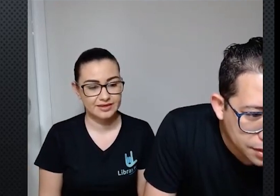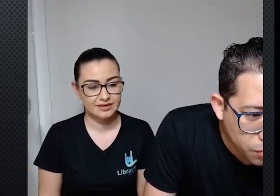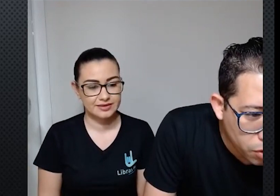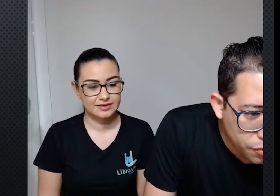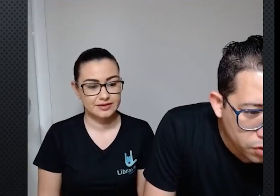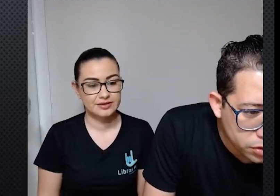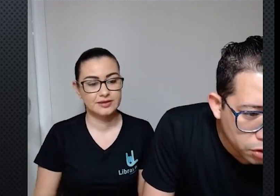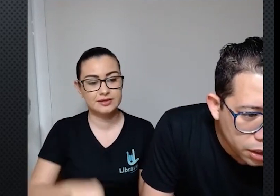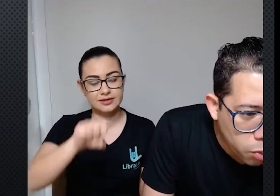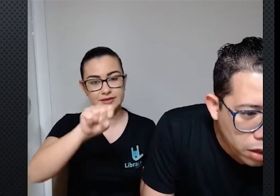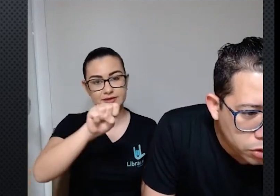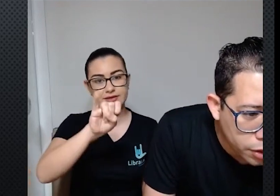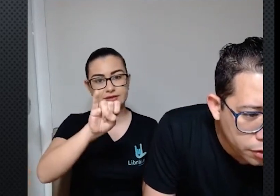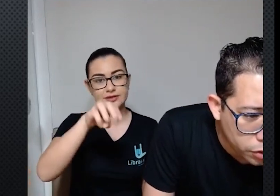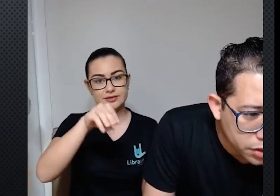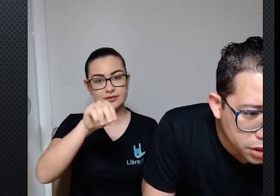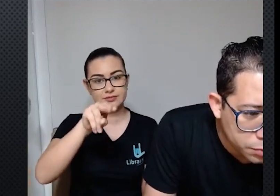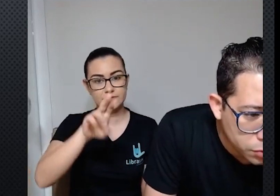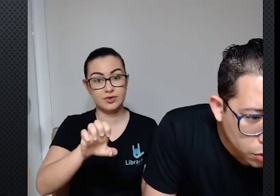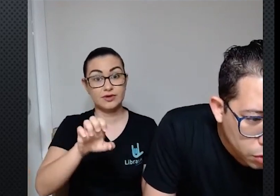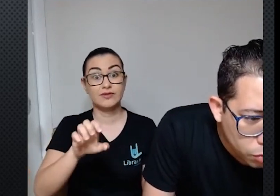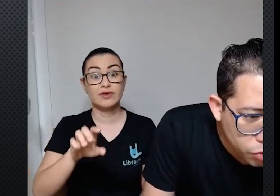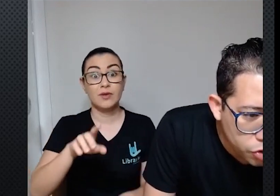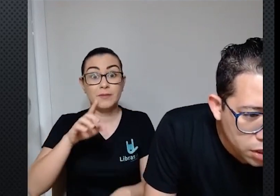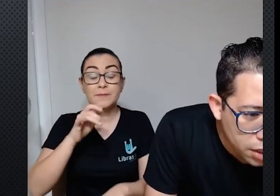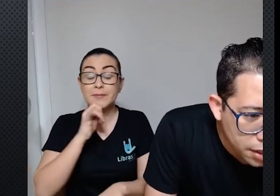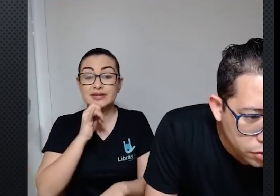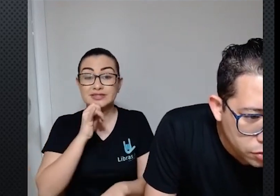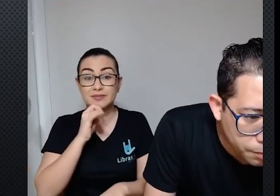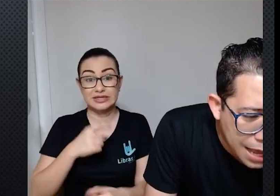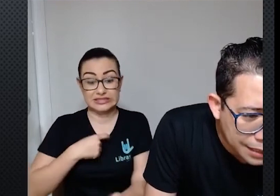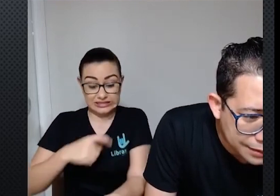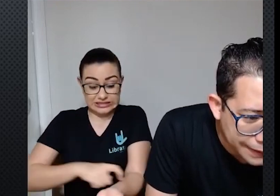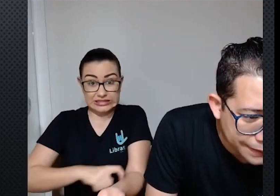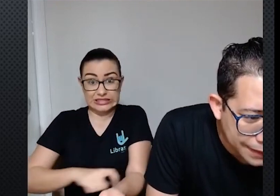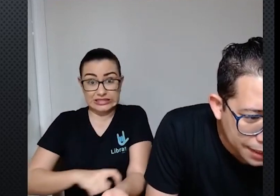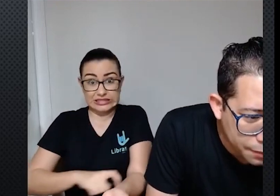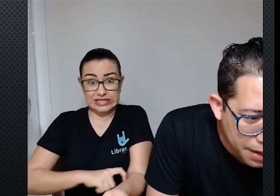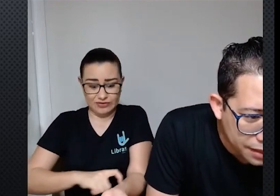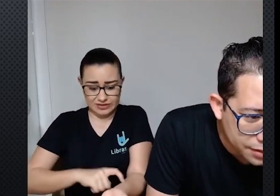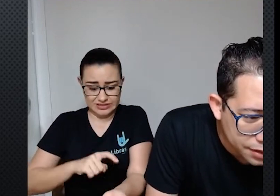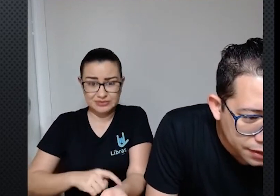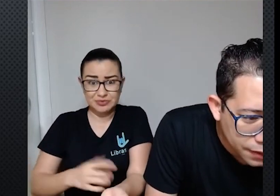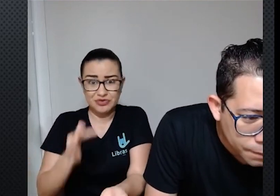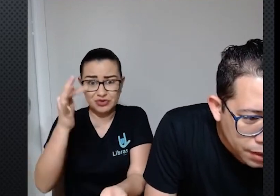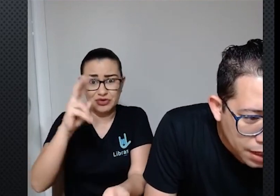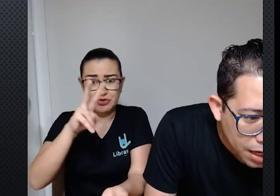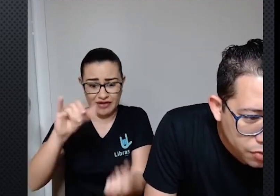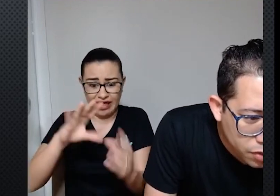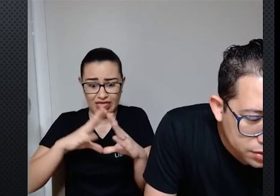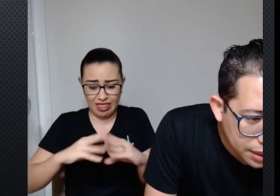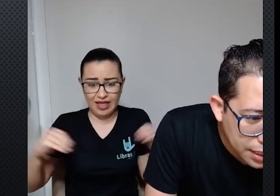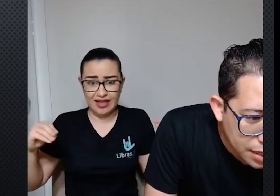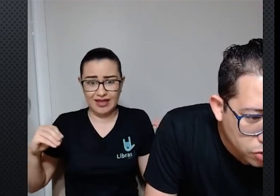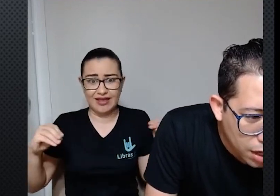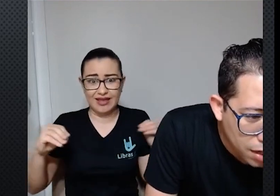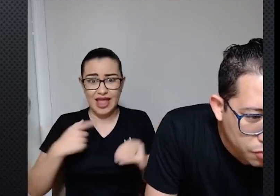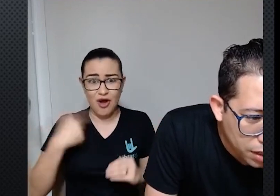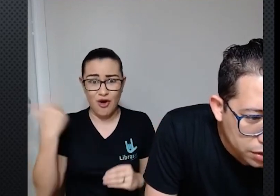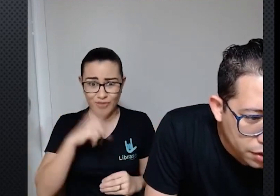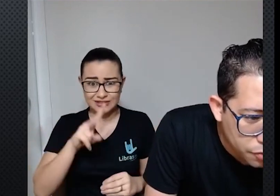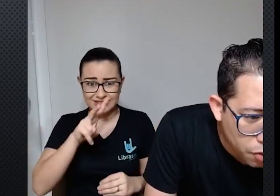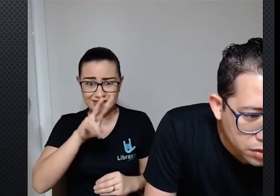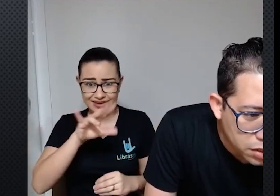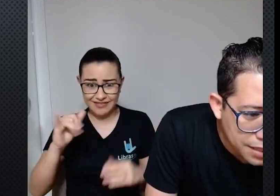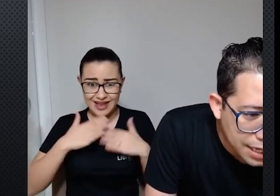A Simone falou assim, ó, e quanto ao nervosismo? Um dia isso passa. Será que passa? Ela falou assim que na escola ela não